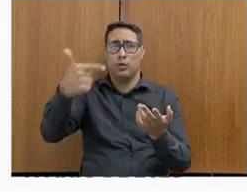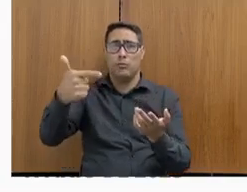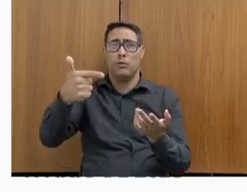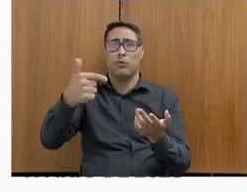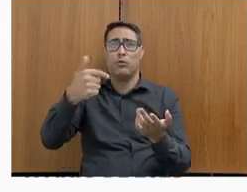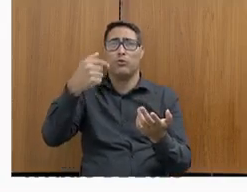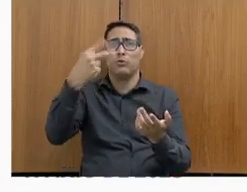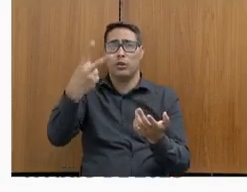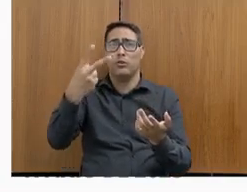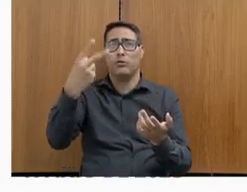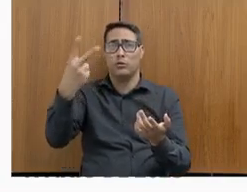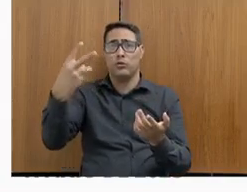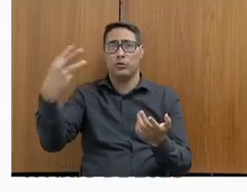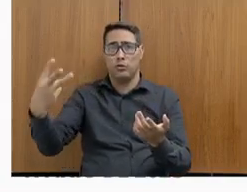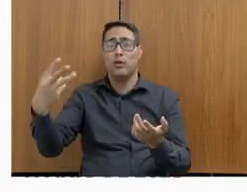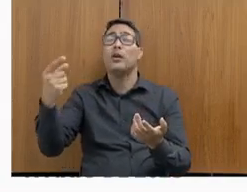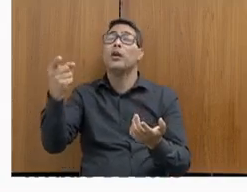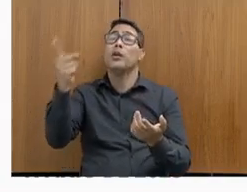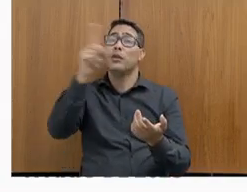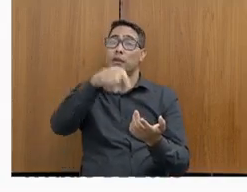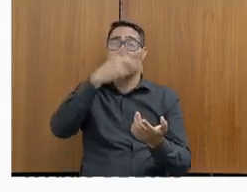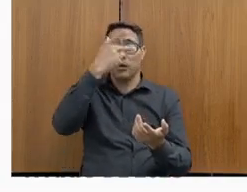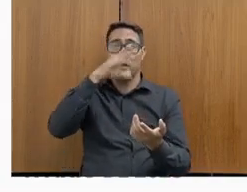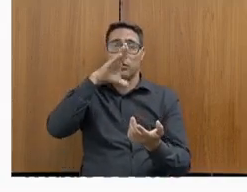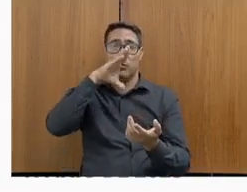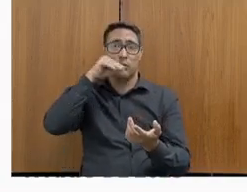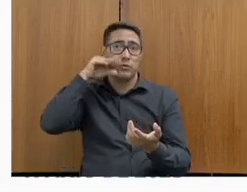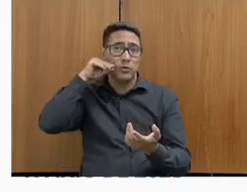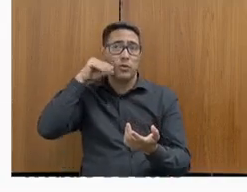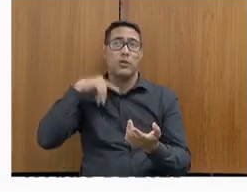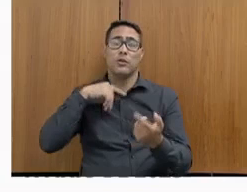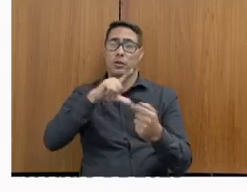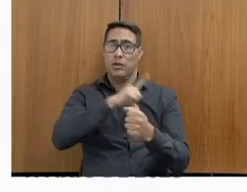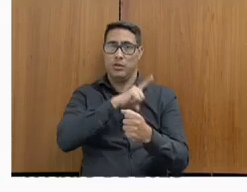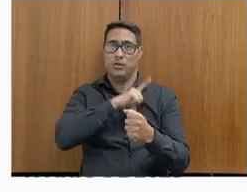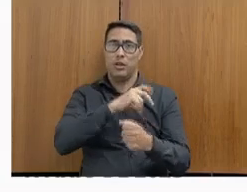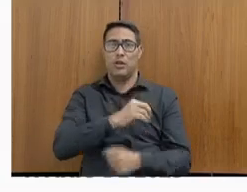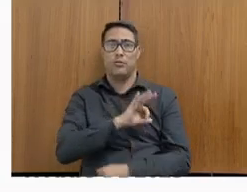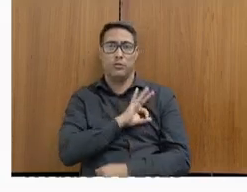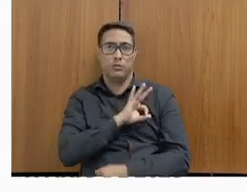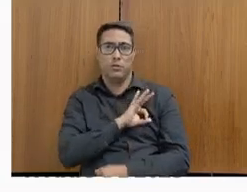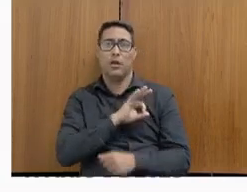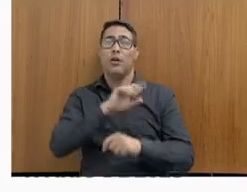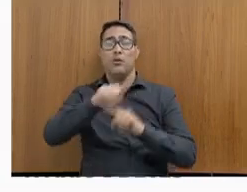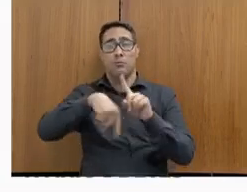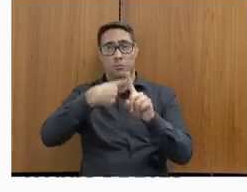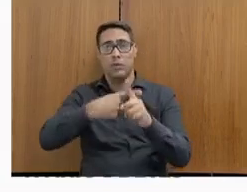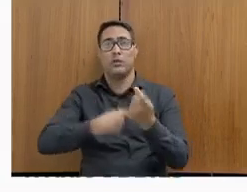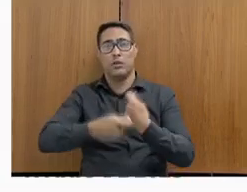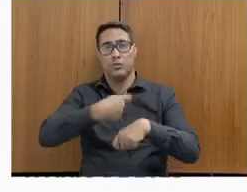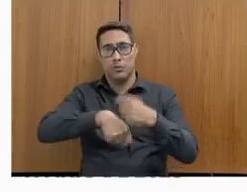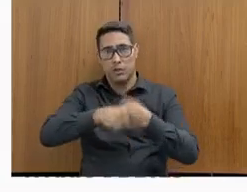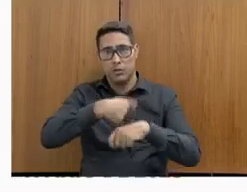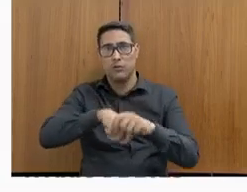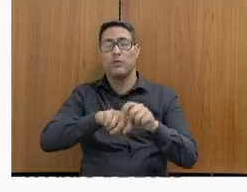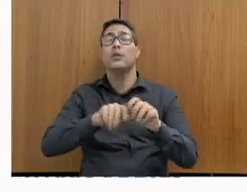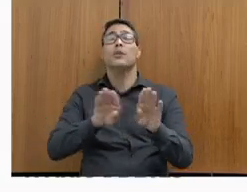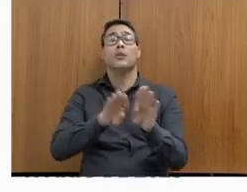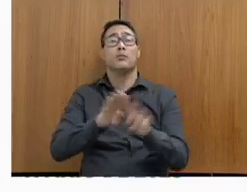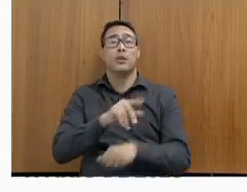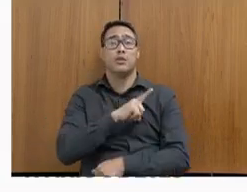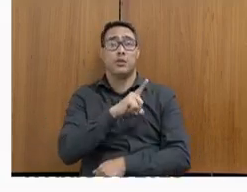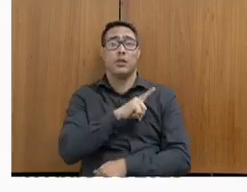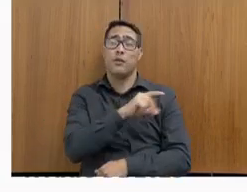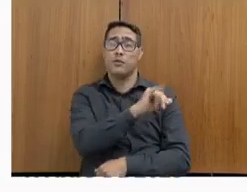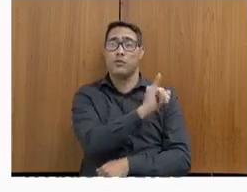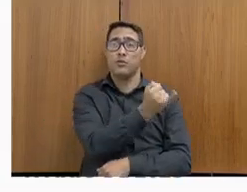integrantes né entre servidores do quadro policial e servidores do quadro administrativo sendo que tivemos de Janeiro